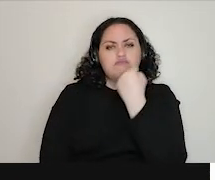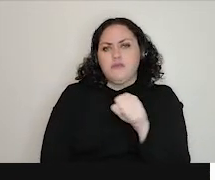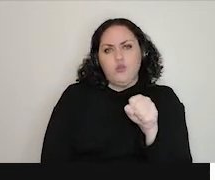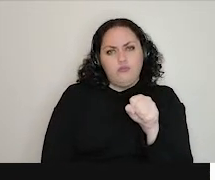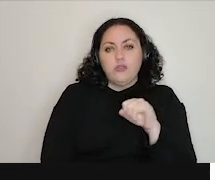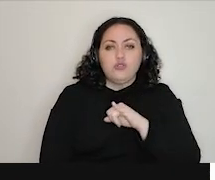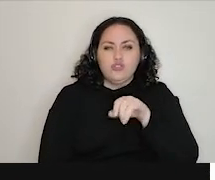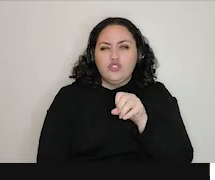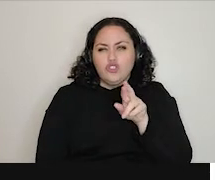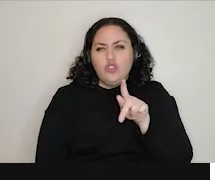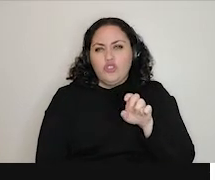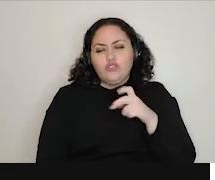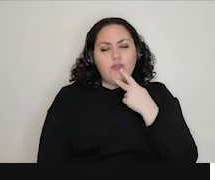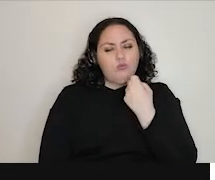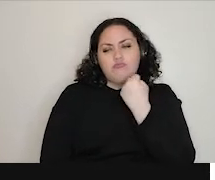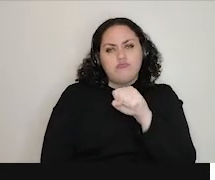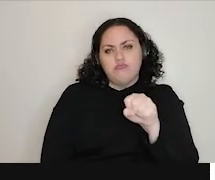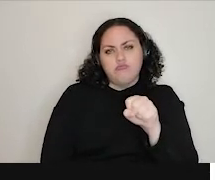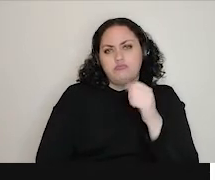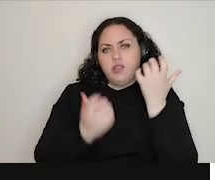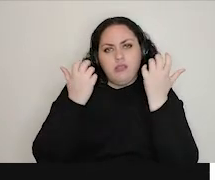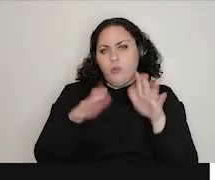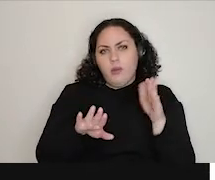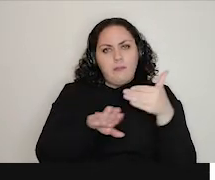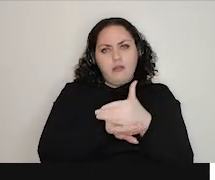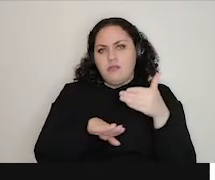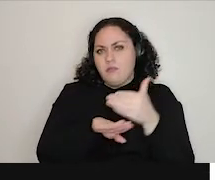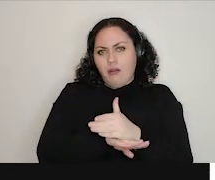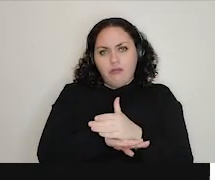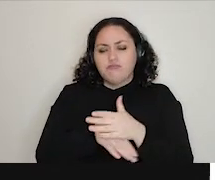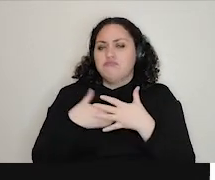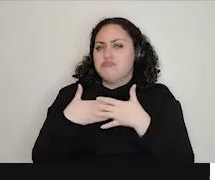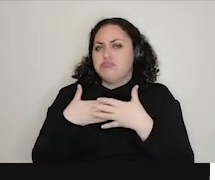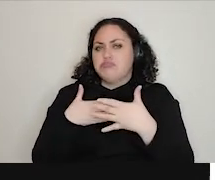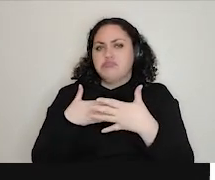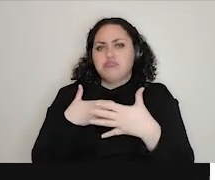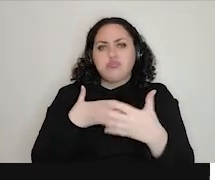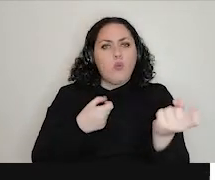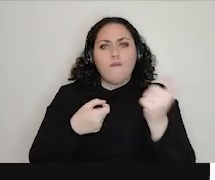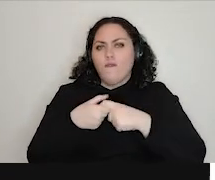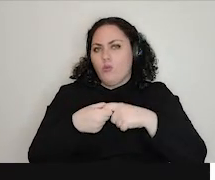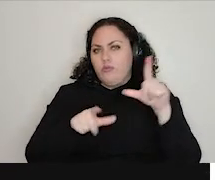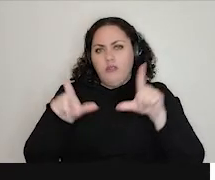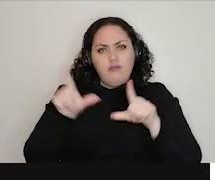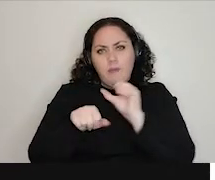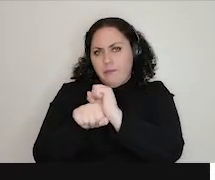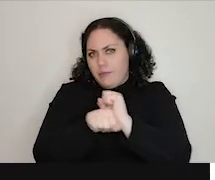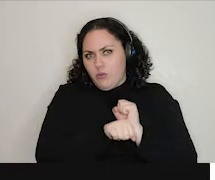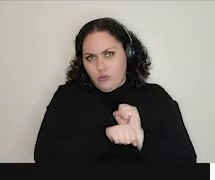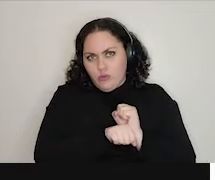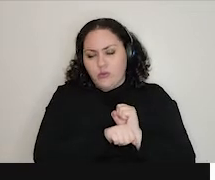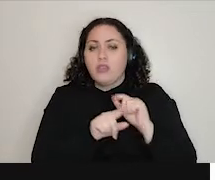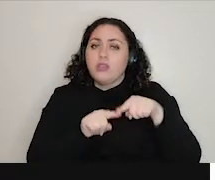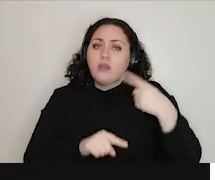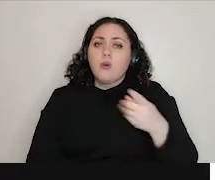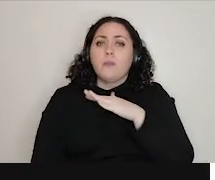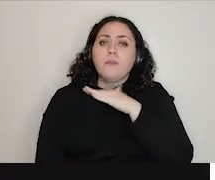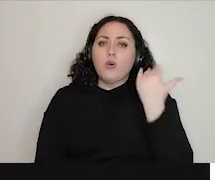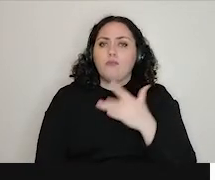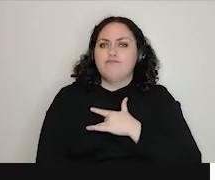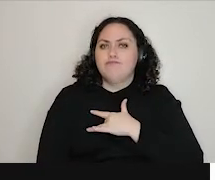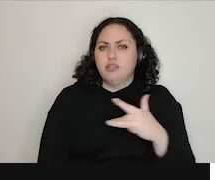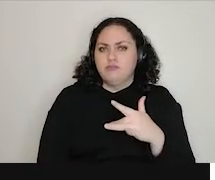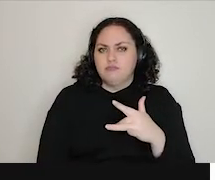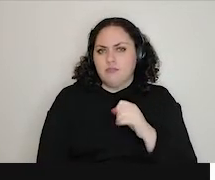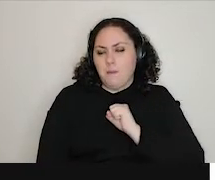outros programas, e ele negou, né, Jorge Lafond negou a participação, disse que não queria, e desde então ele não